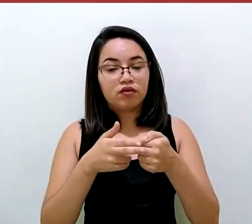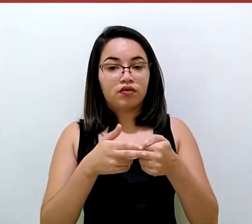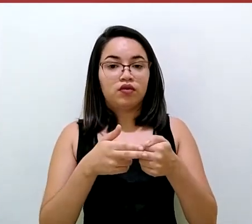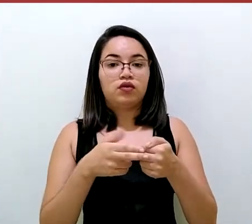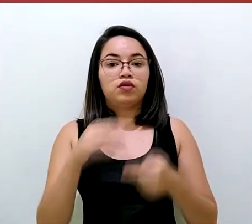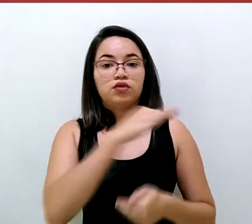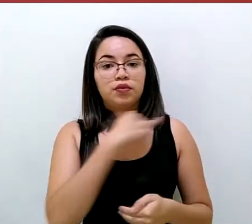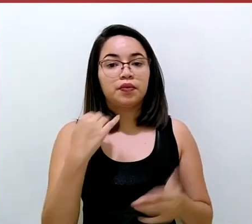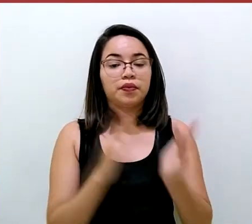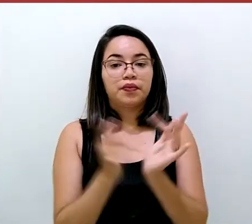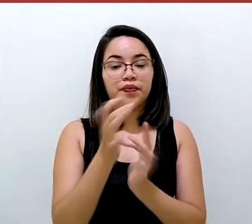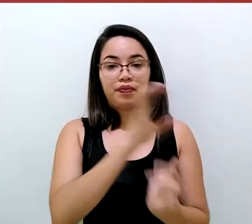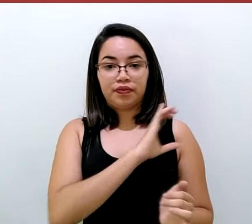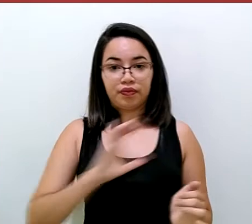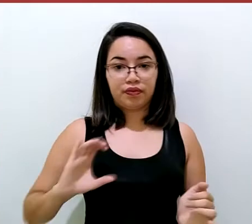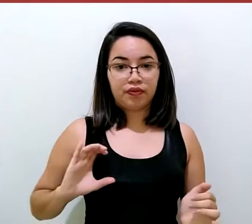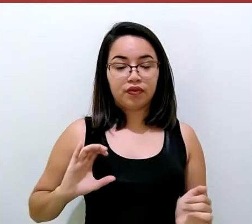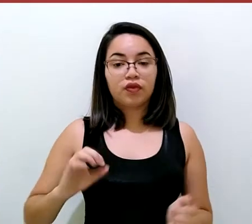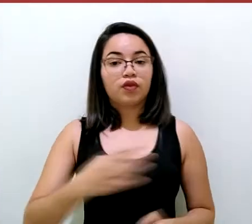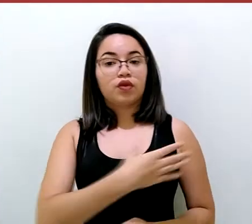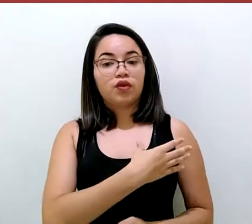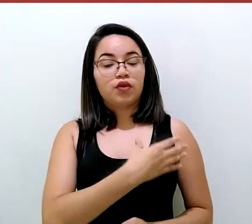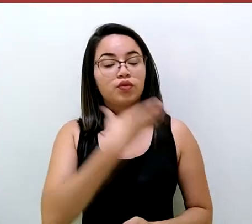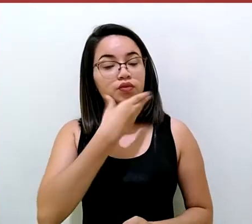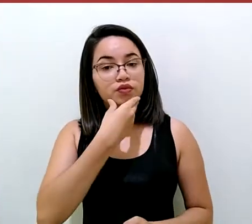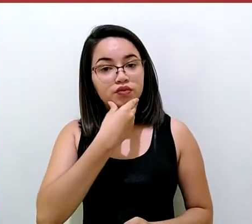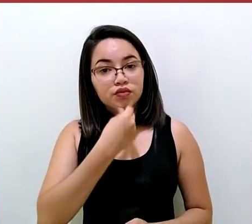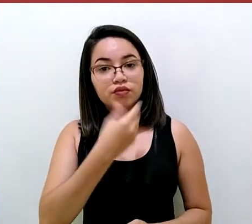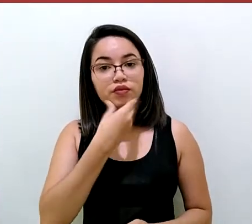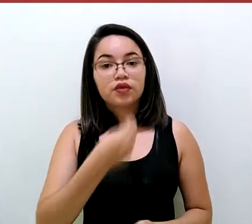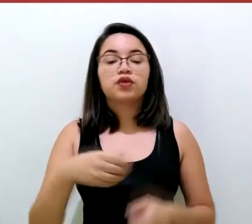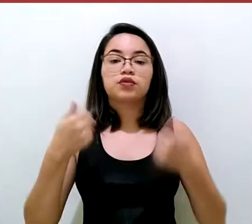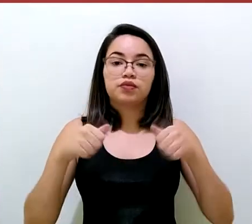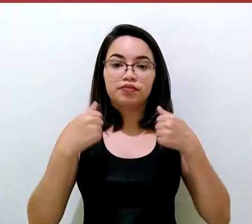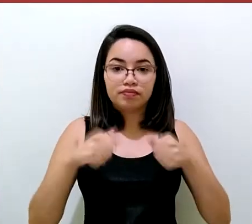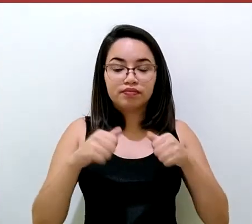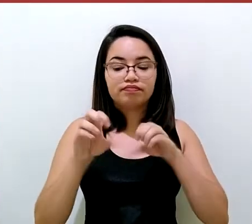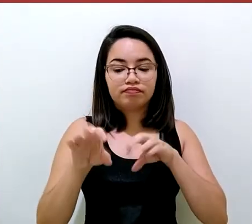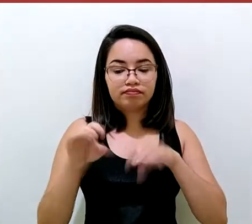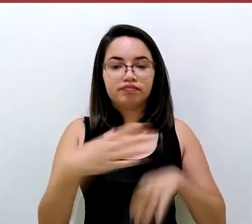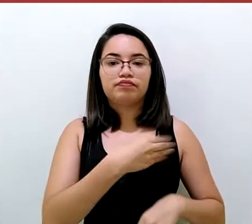de Jesus Cristo. Os pais precisam ensinar seus filhos a temerem ao